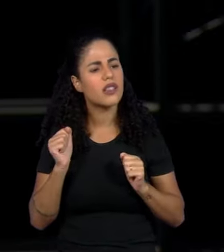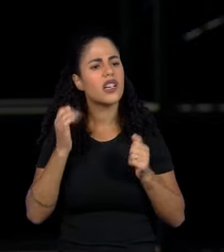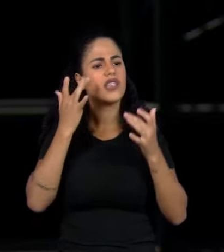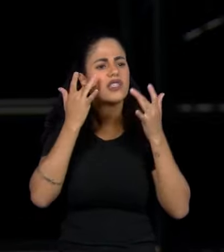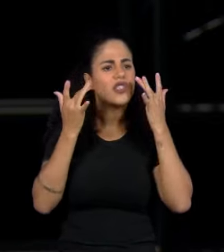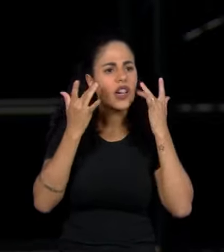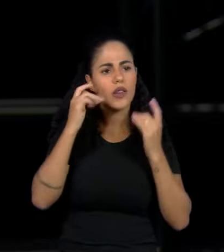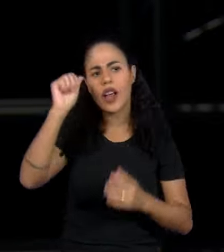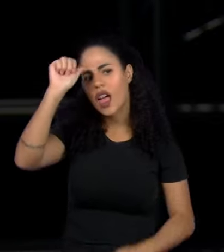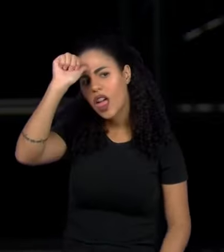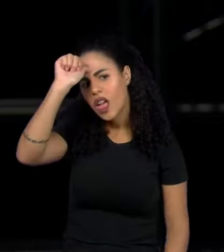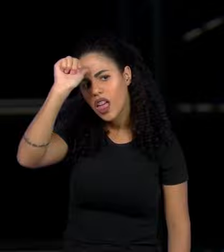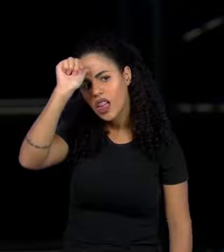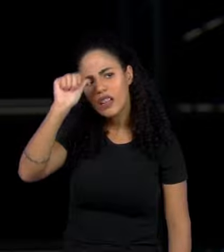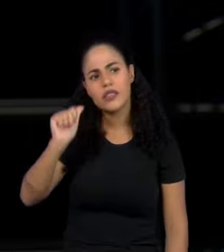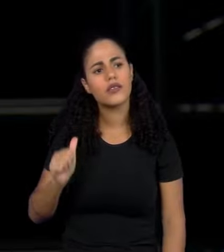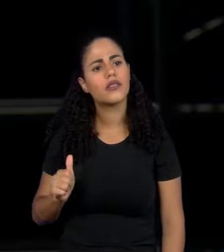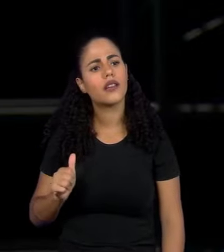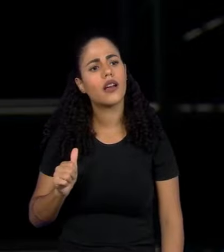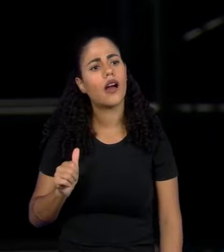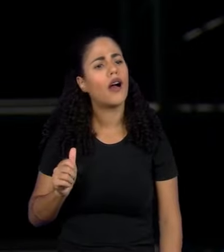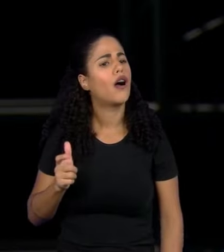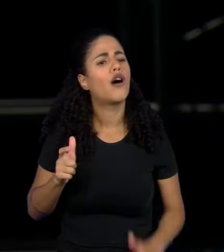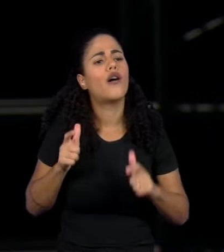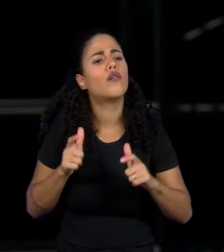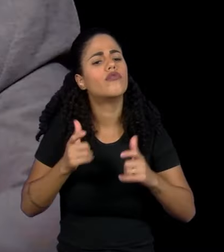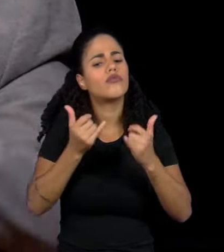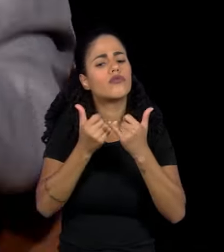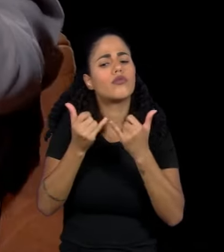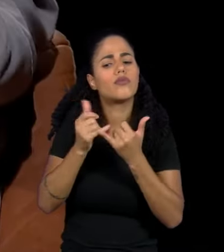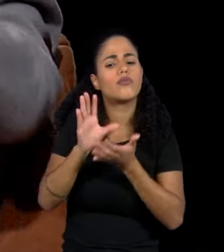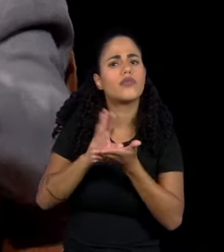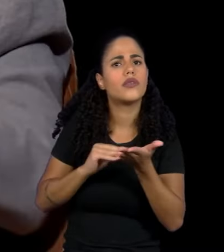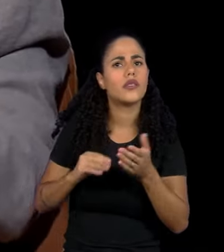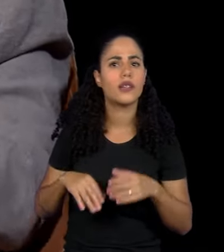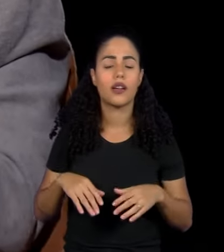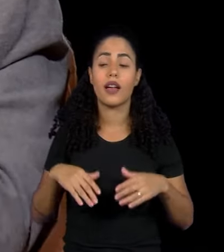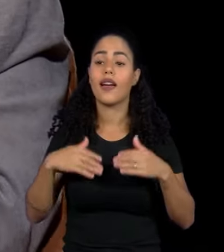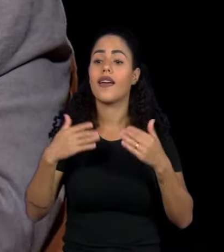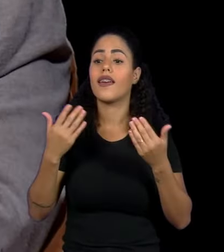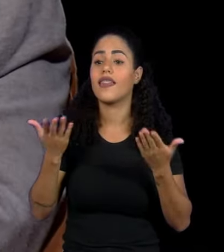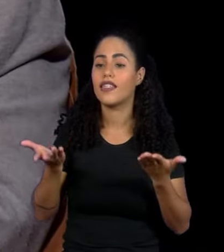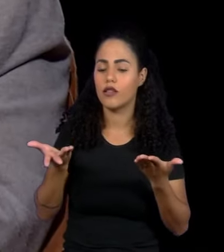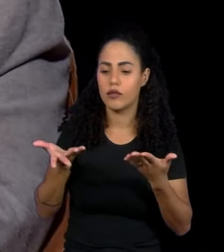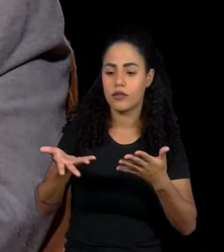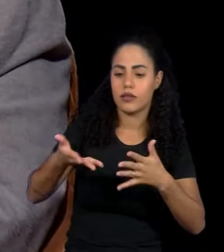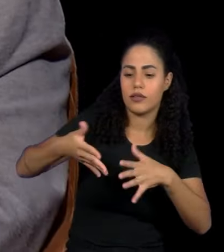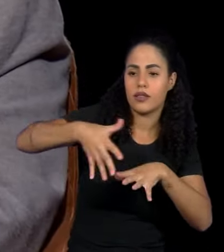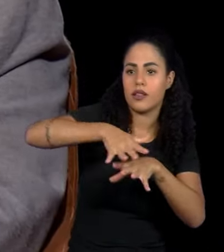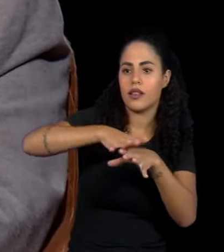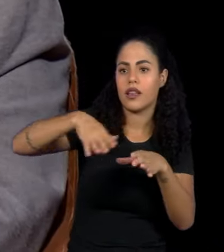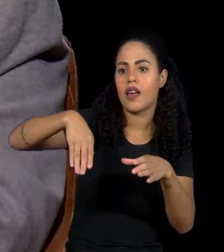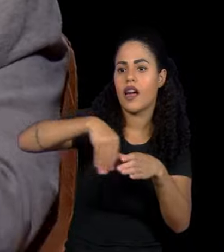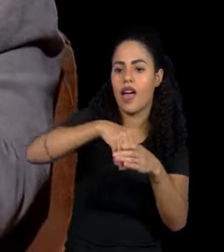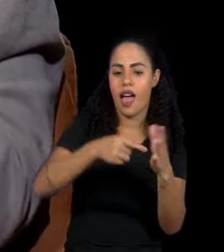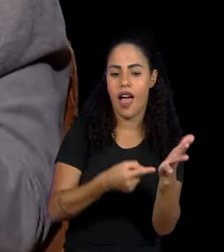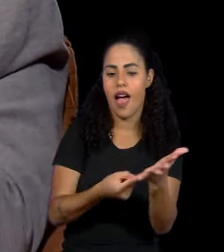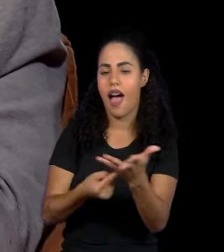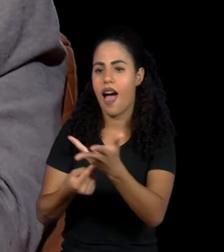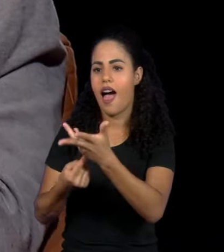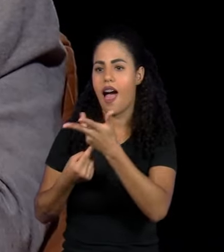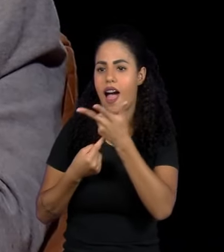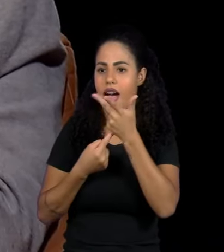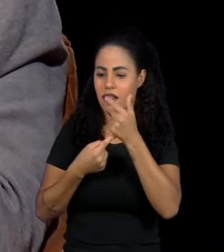da Índia e tal. Onde é que você encontra essa similaridade? Na integração, por exemplo, das artes, das